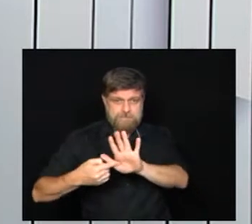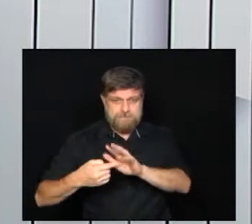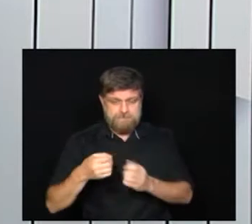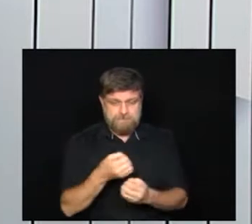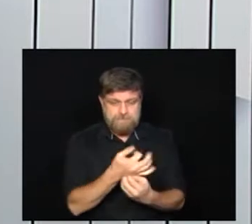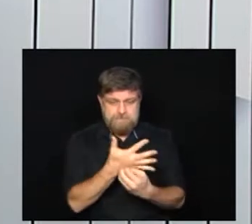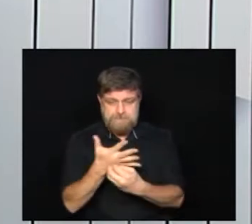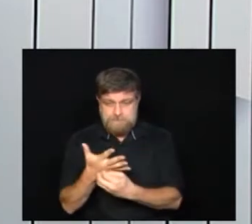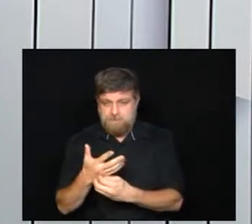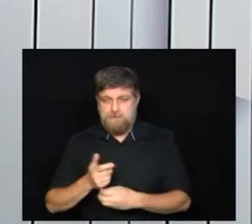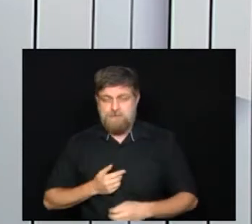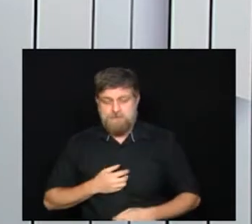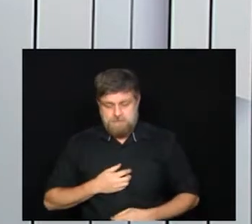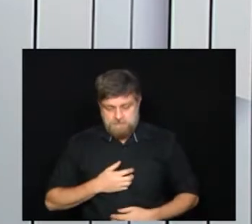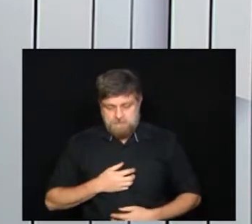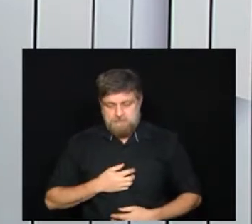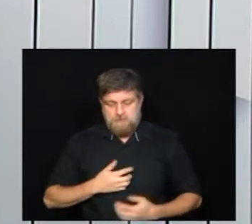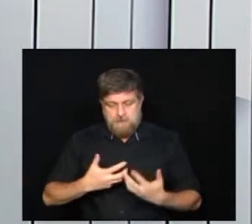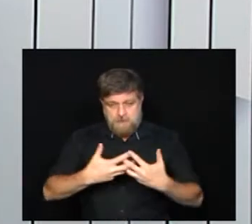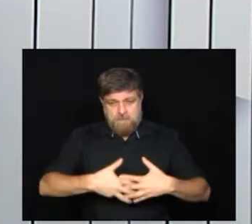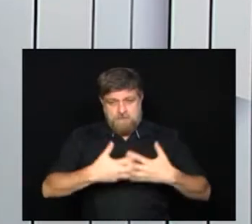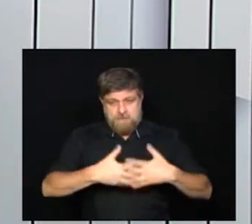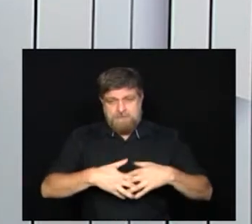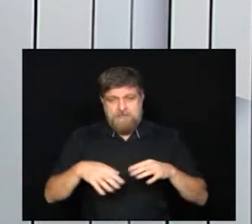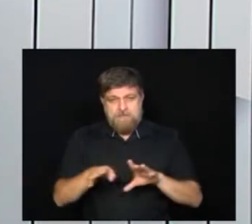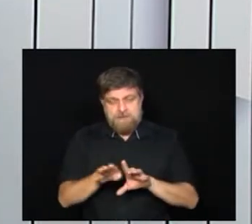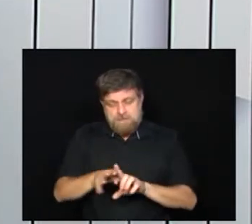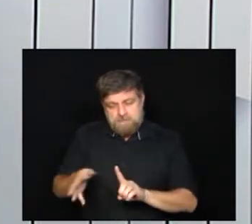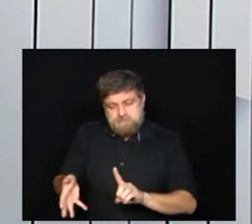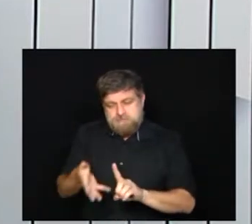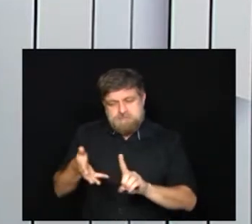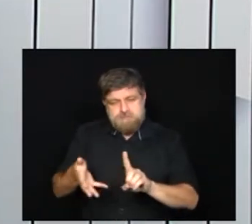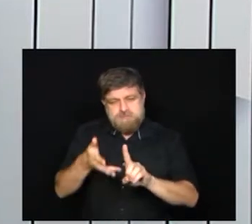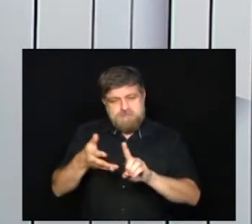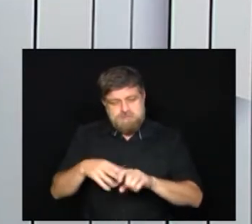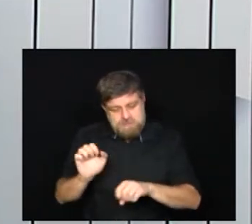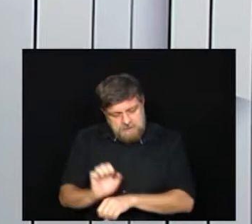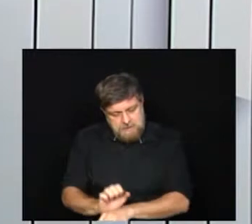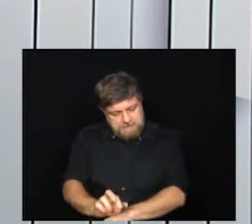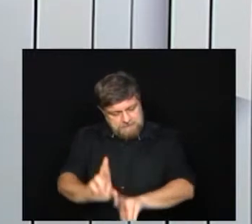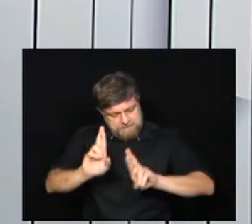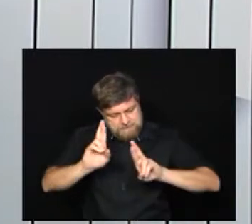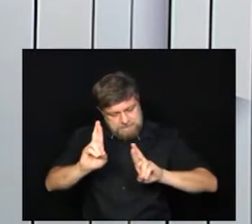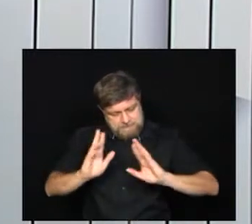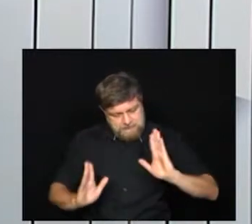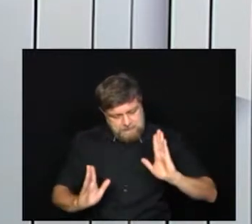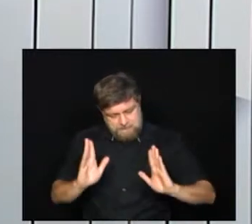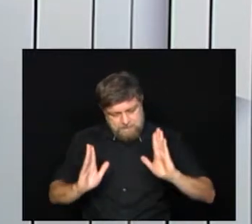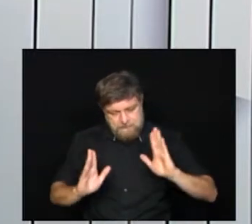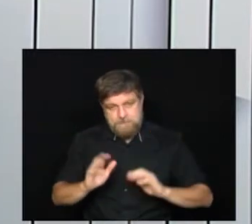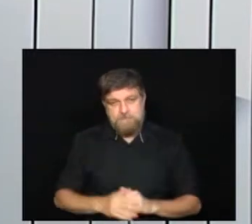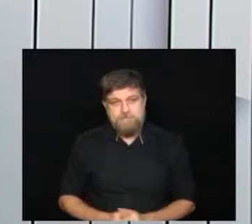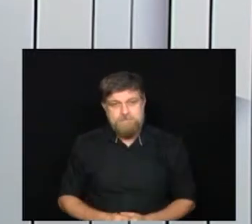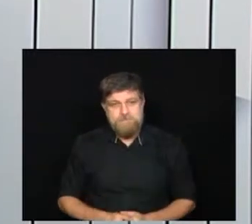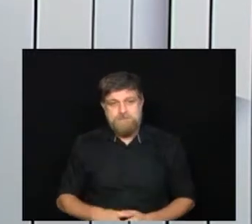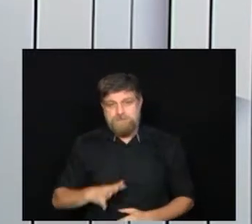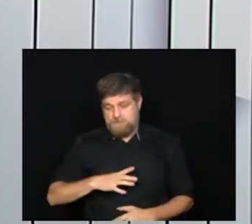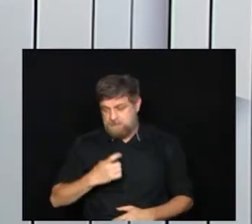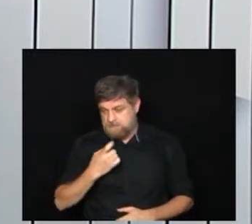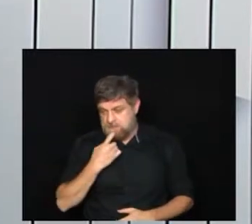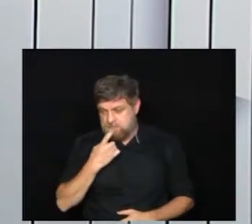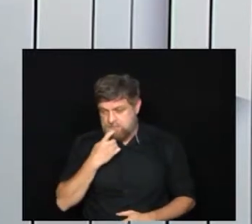não só respira, como tem sido motivo de muita esperança nesse momento delicado. E Campinas